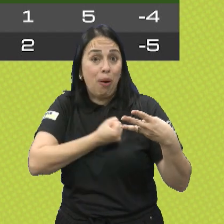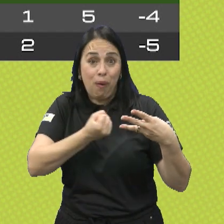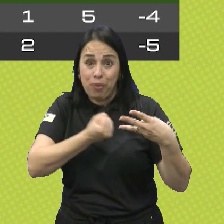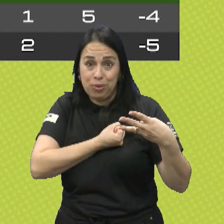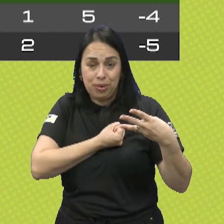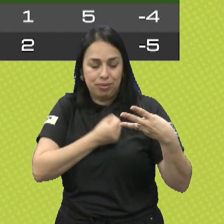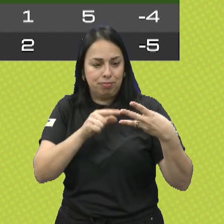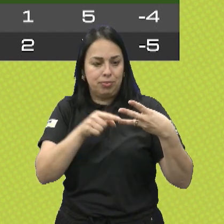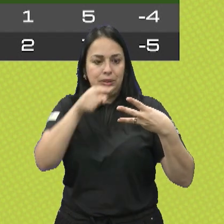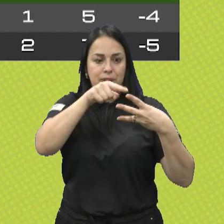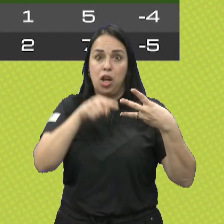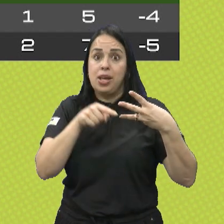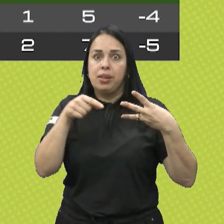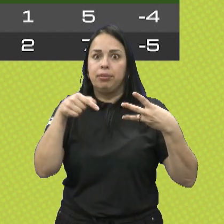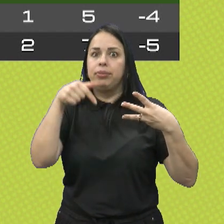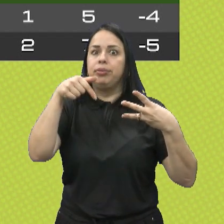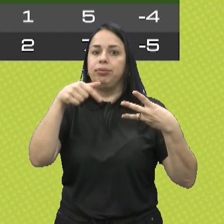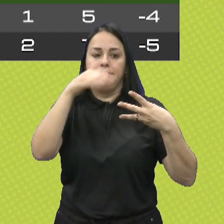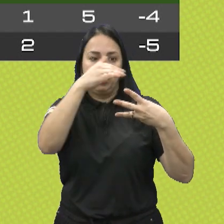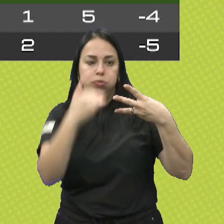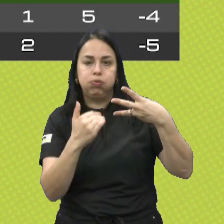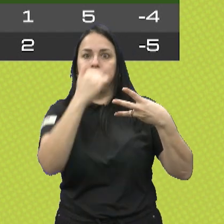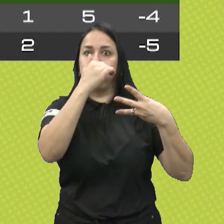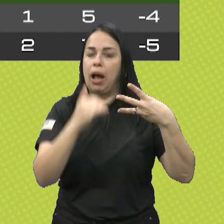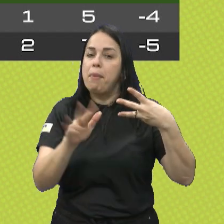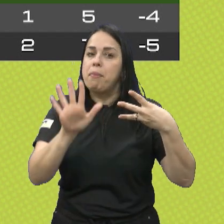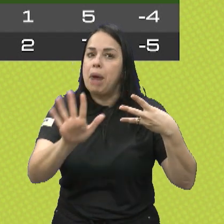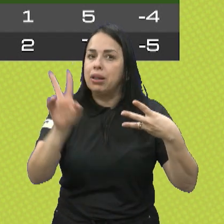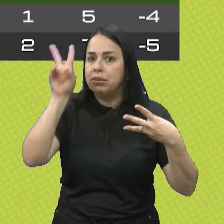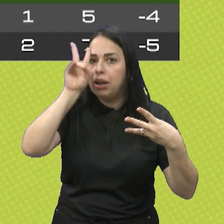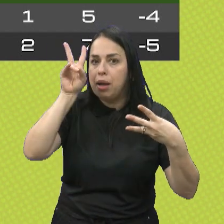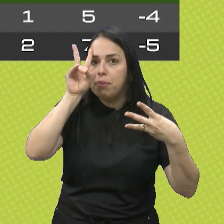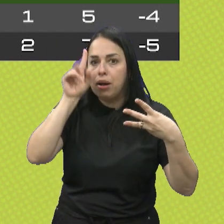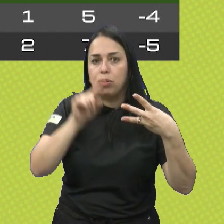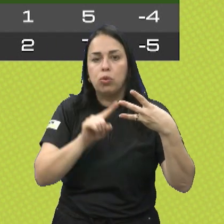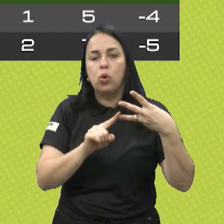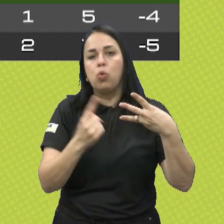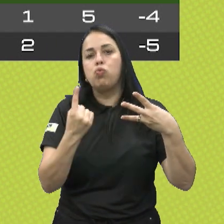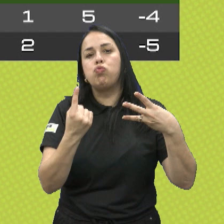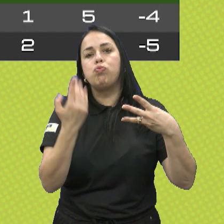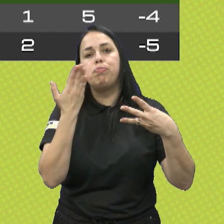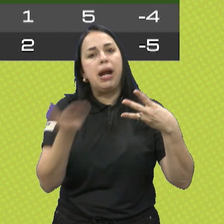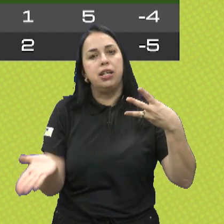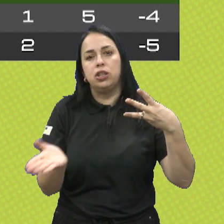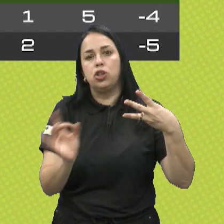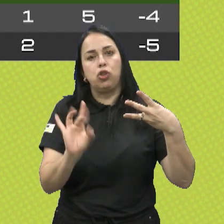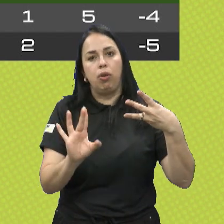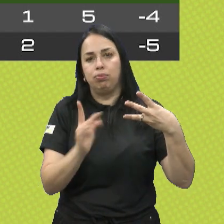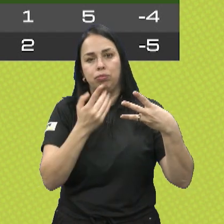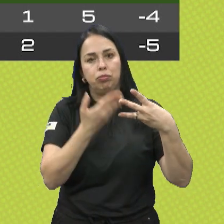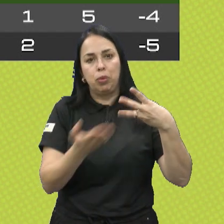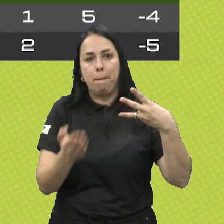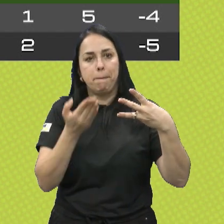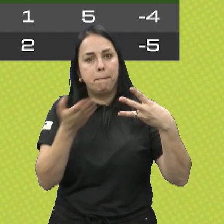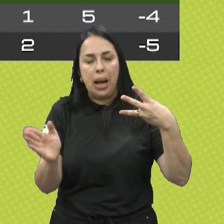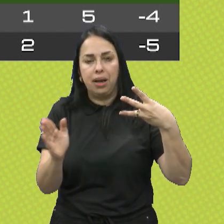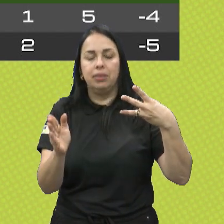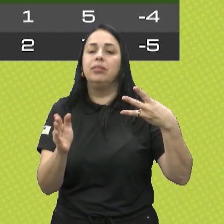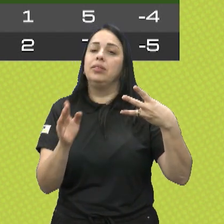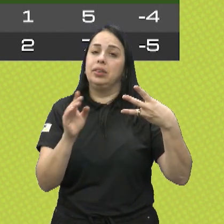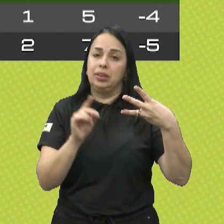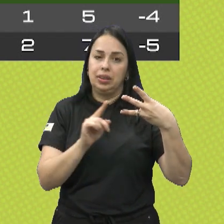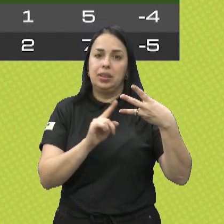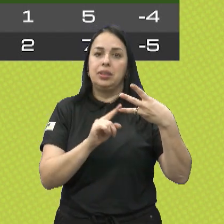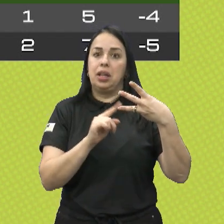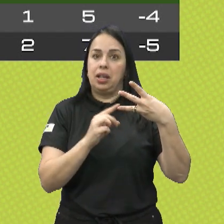de vantagem, mas lembrando que o Taubaté só tem uma derrota aqui na competição, que foi justamente para o São José. Vem de 3